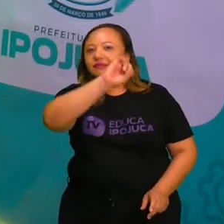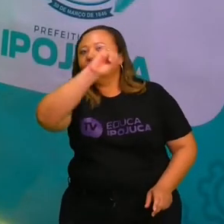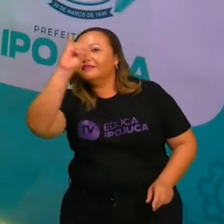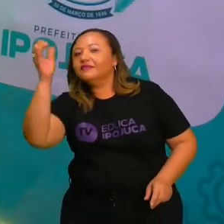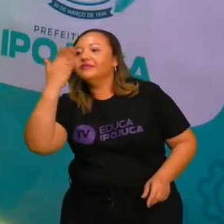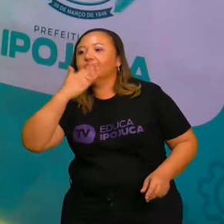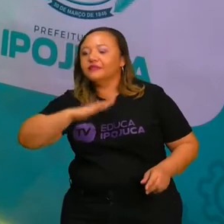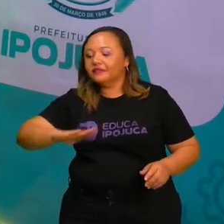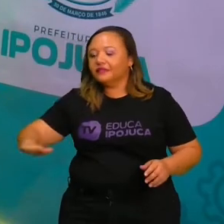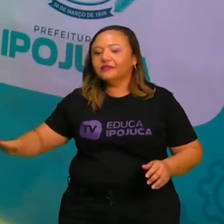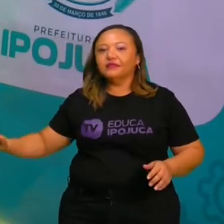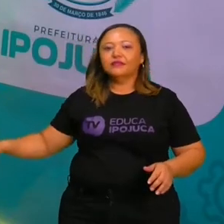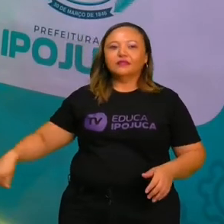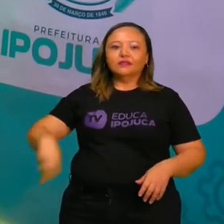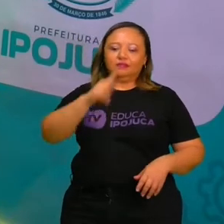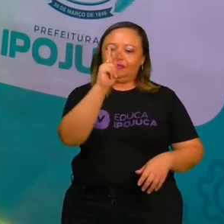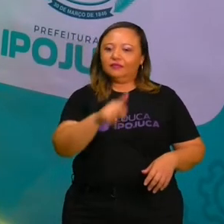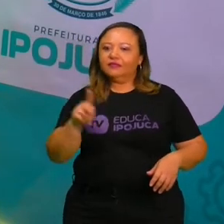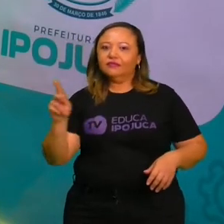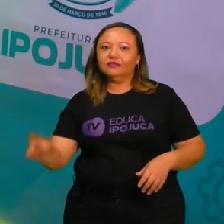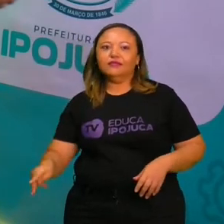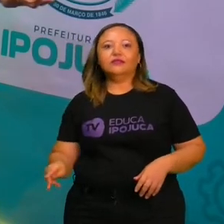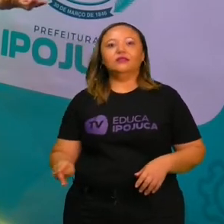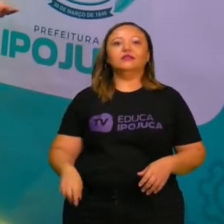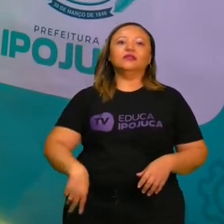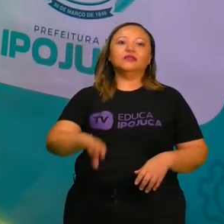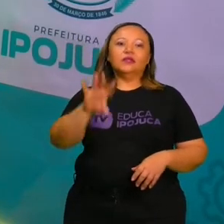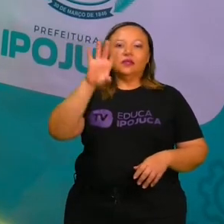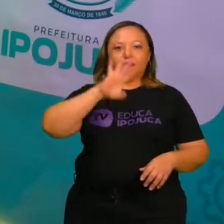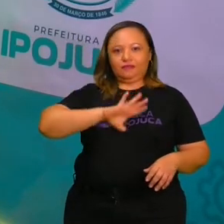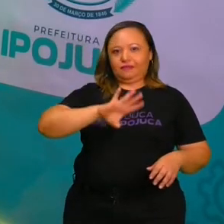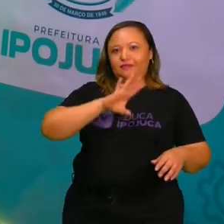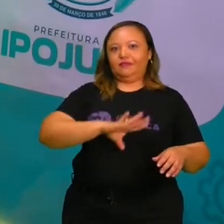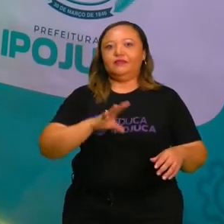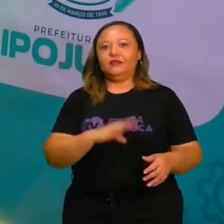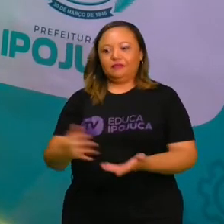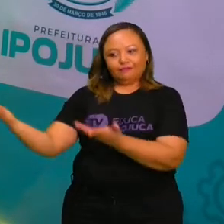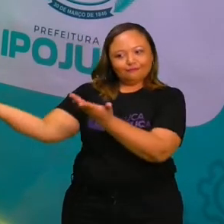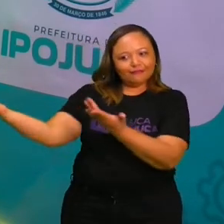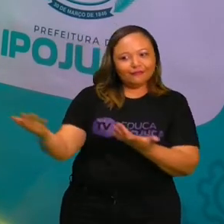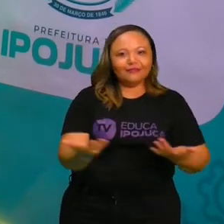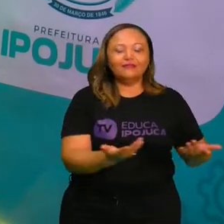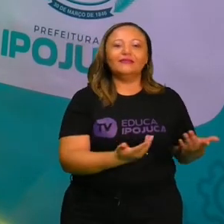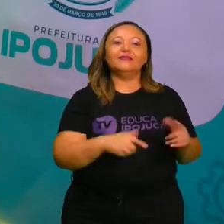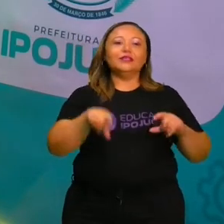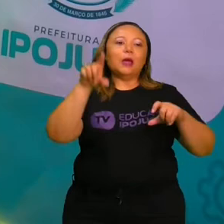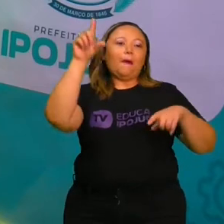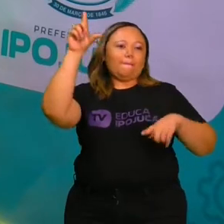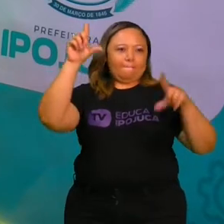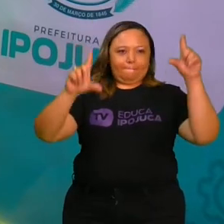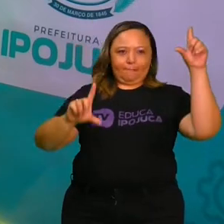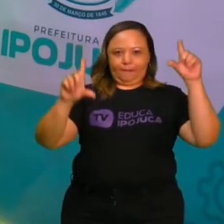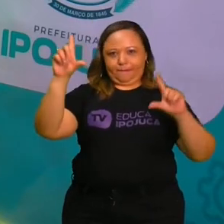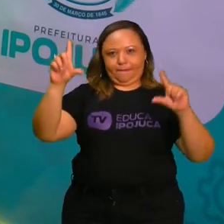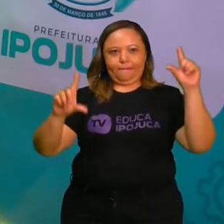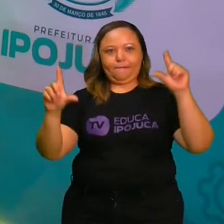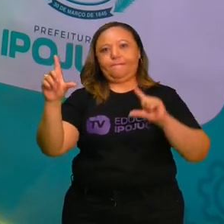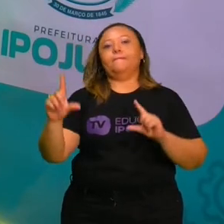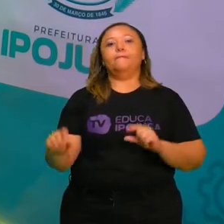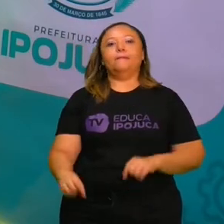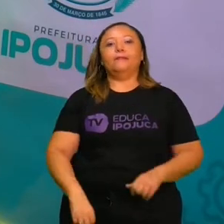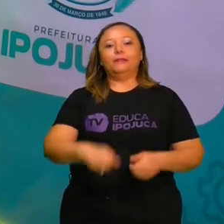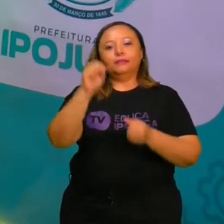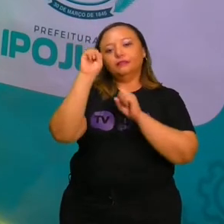Olá, crianças! Sou a professora Sueleide Severo. Sejam bem-vindas para o nosso canal da educação, né? TV que Educa,